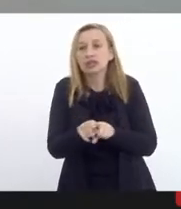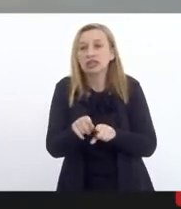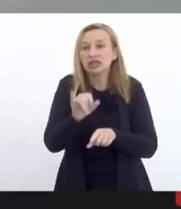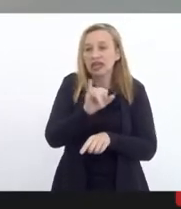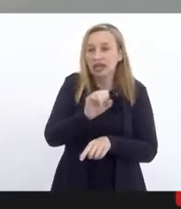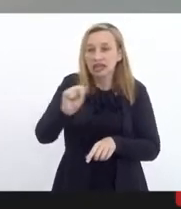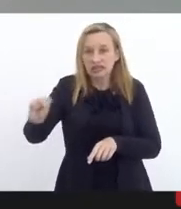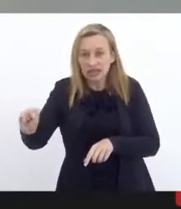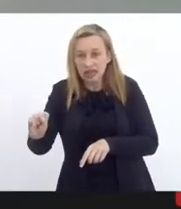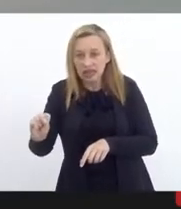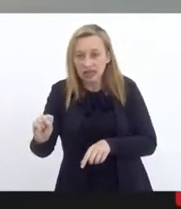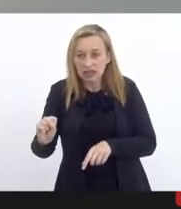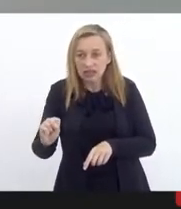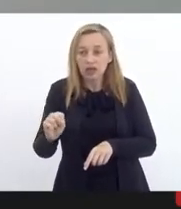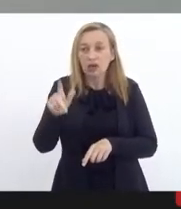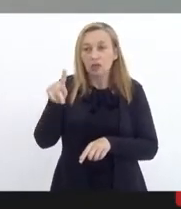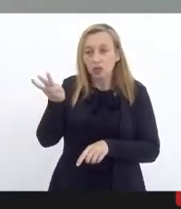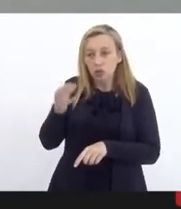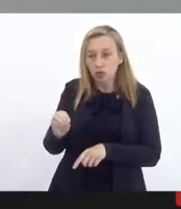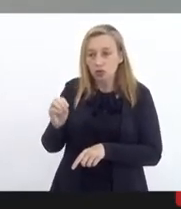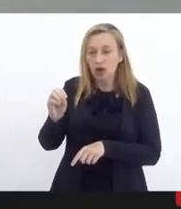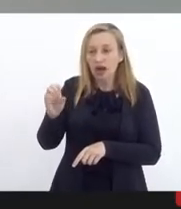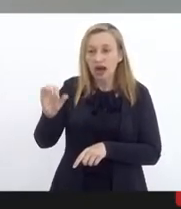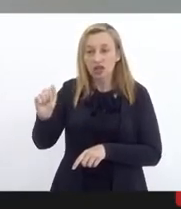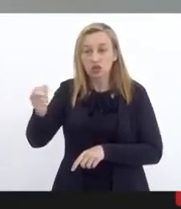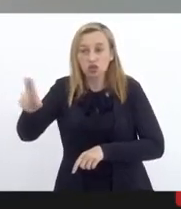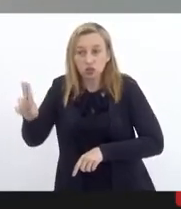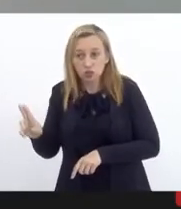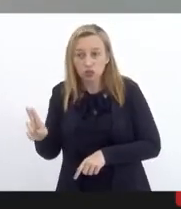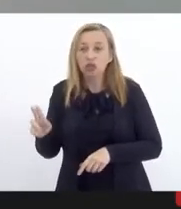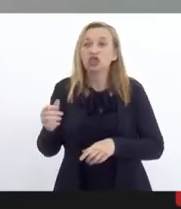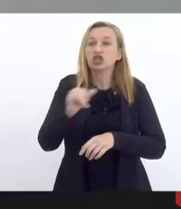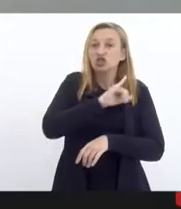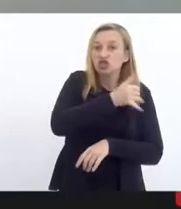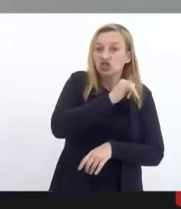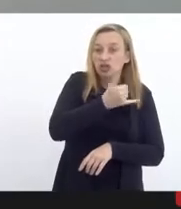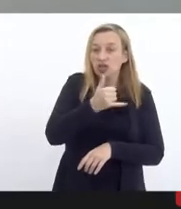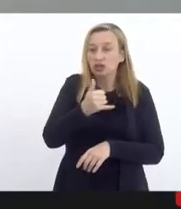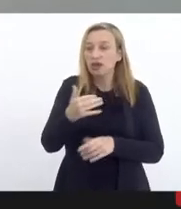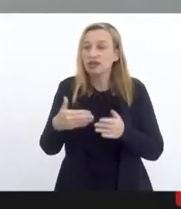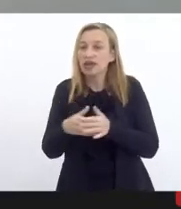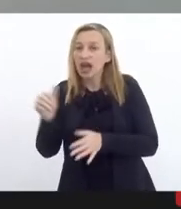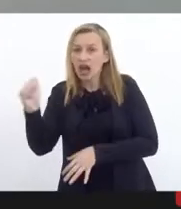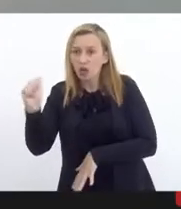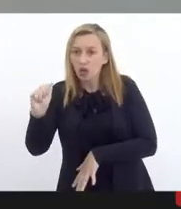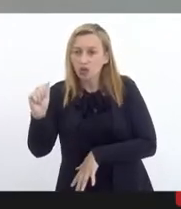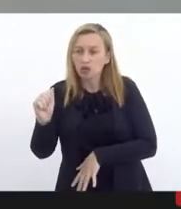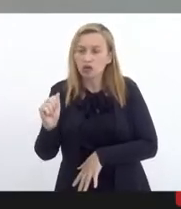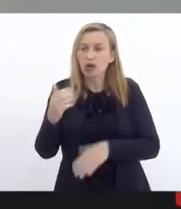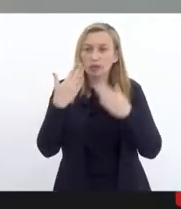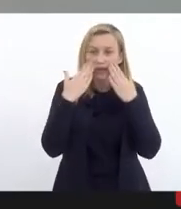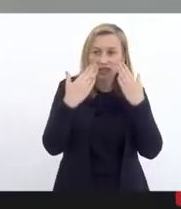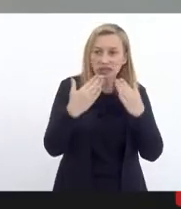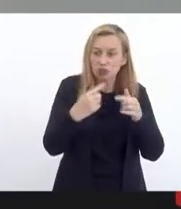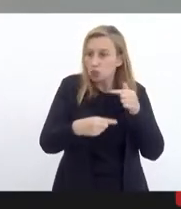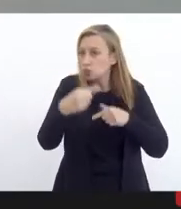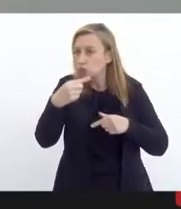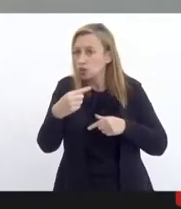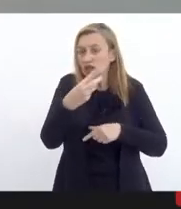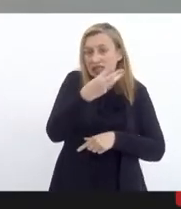ISS, oriundo do Porto do Açu, né? E, por exemplo, de janeiro a agosto, apresentou um superávit